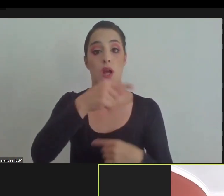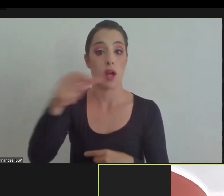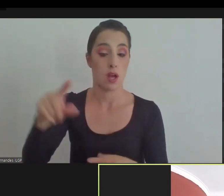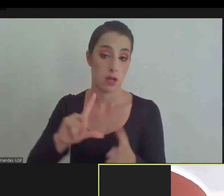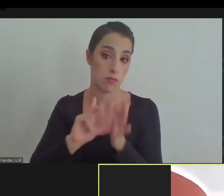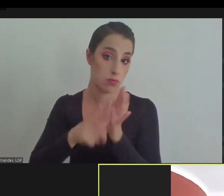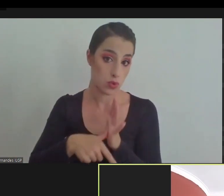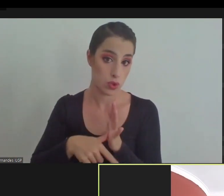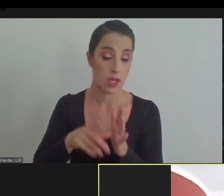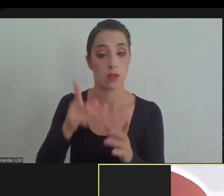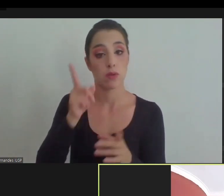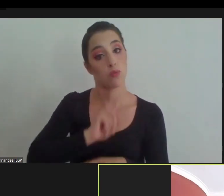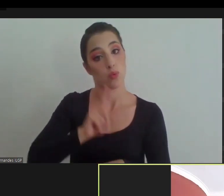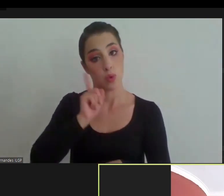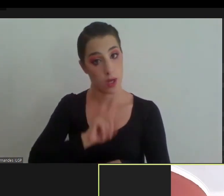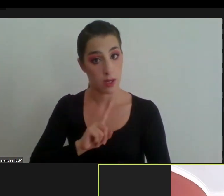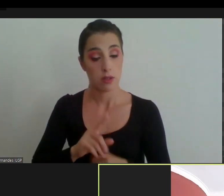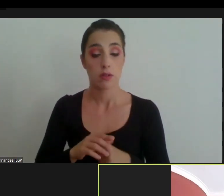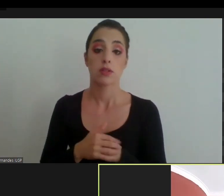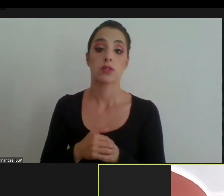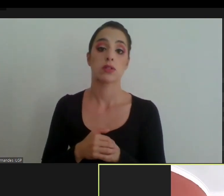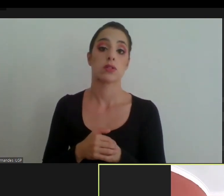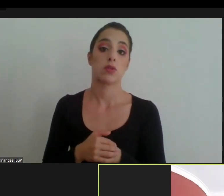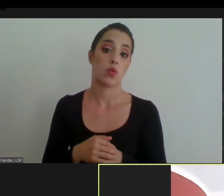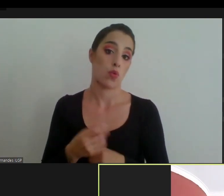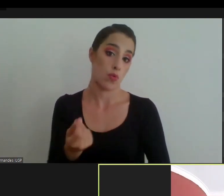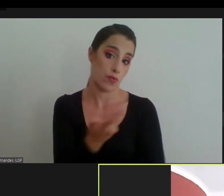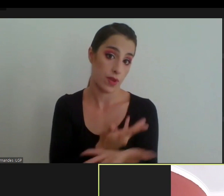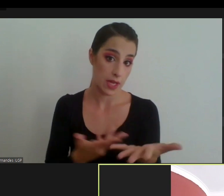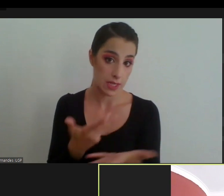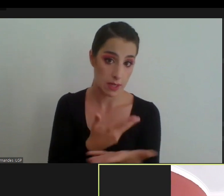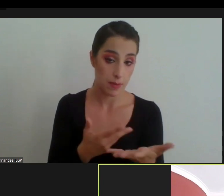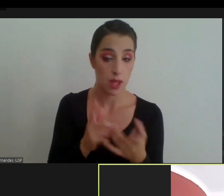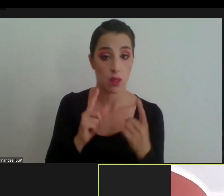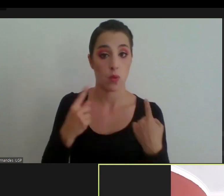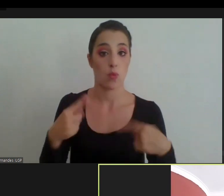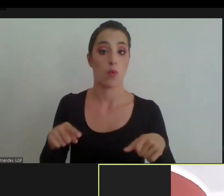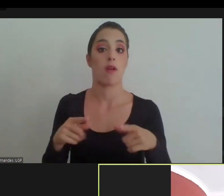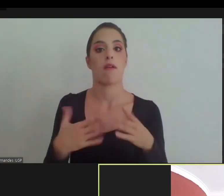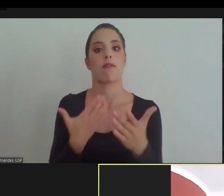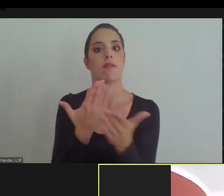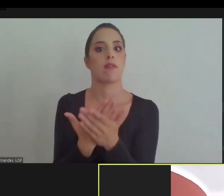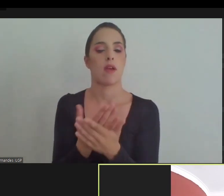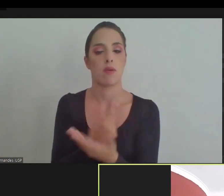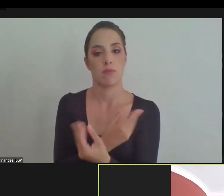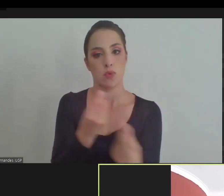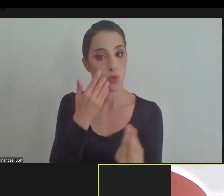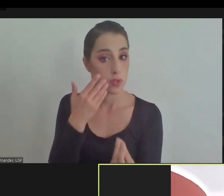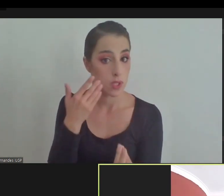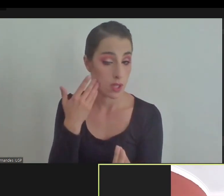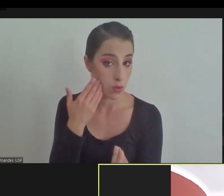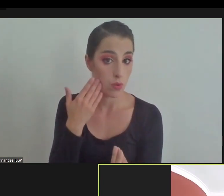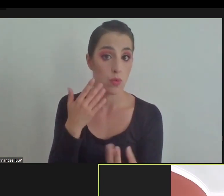de raparigas com financiamento do Banco Mundial, que desde muito cedo elas começam a